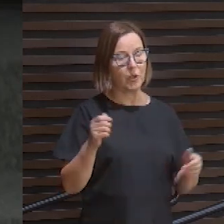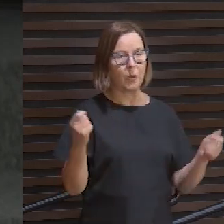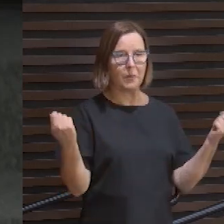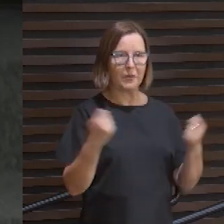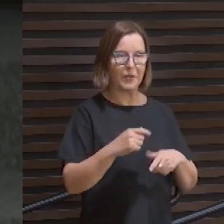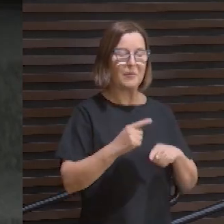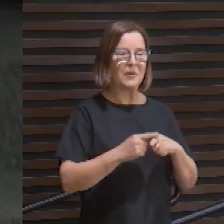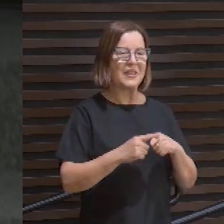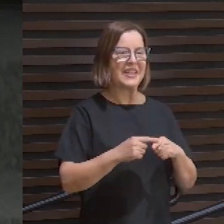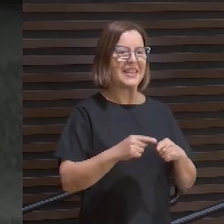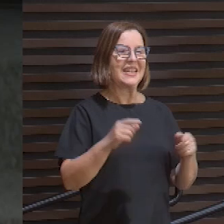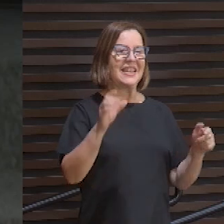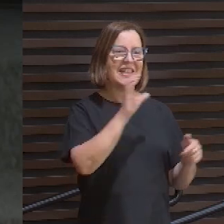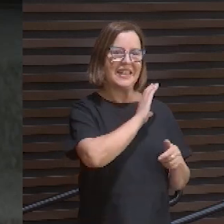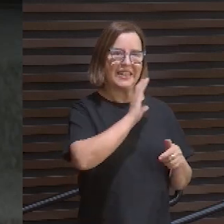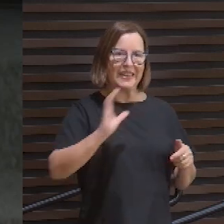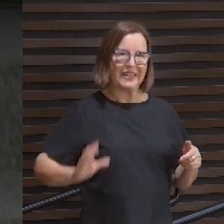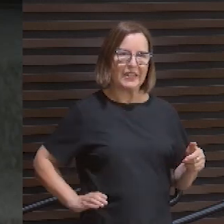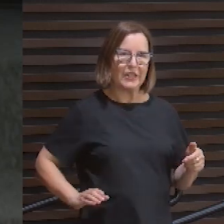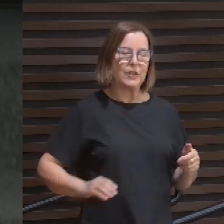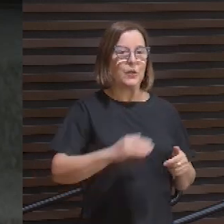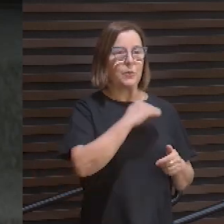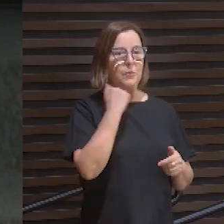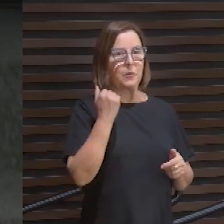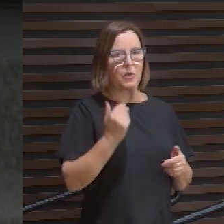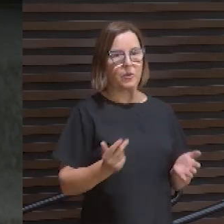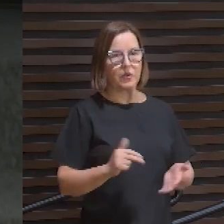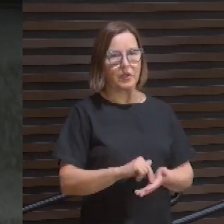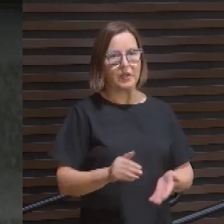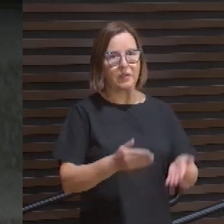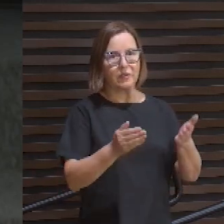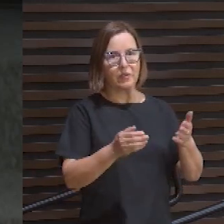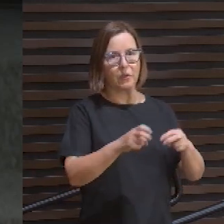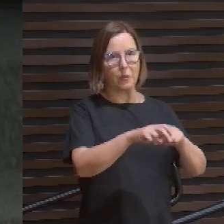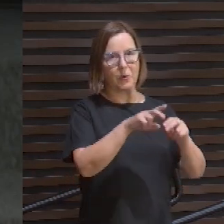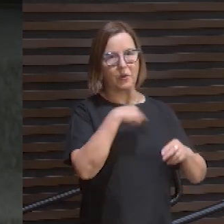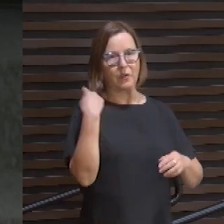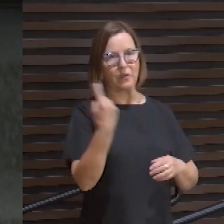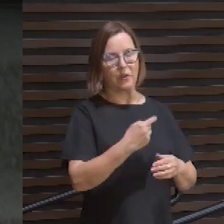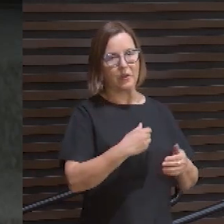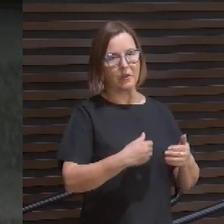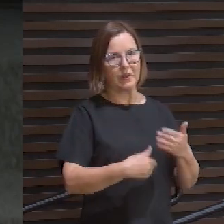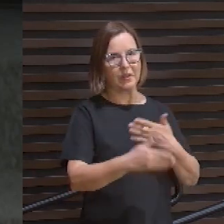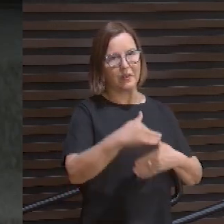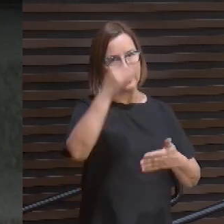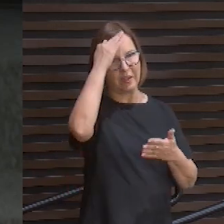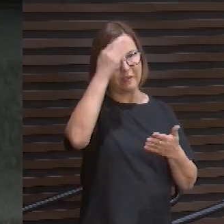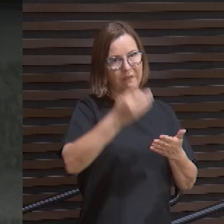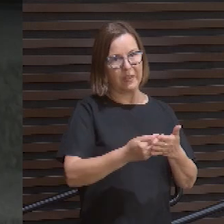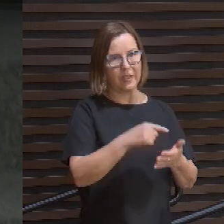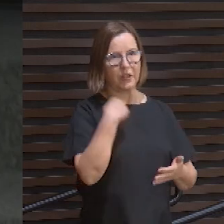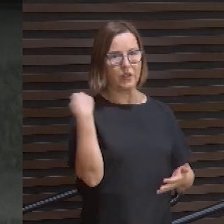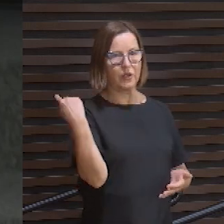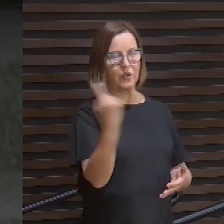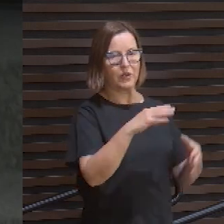Cristo morreu e ressuscitou por nós. Pela fé, nós somos